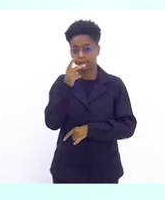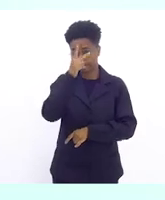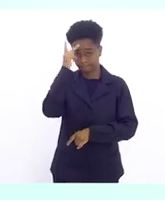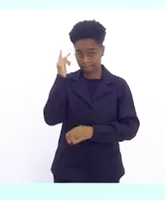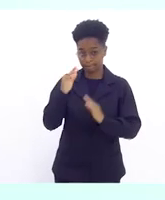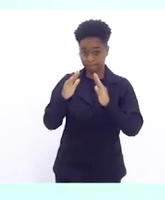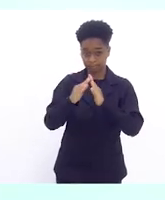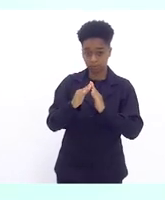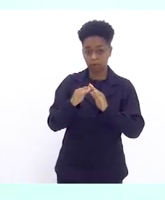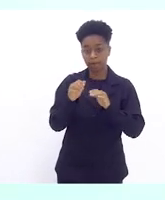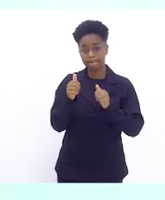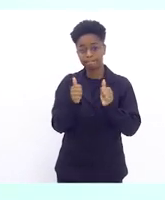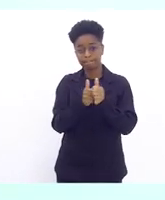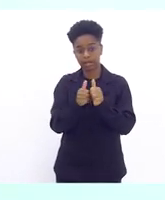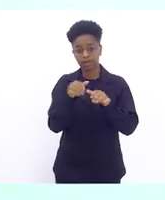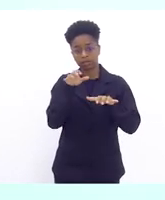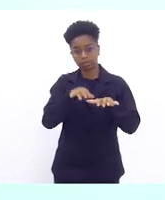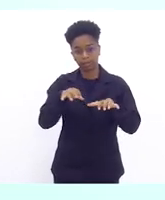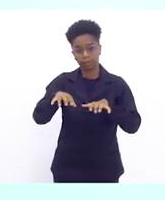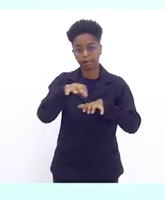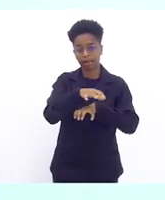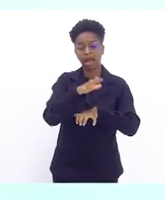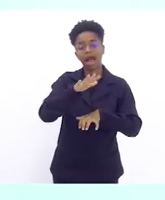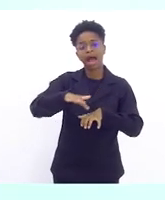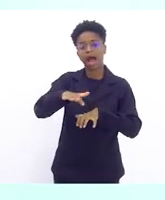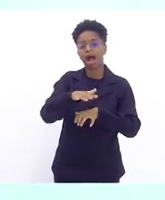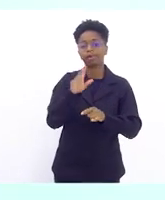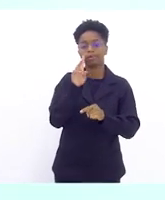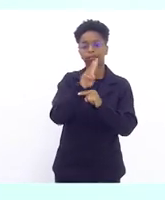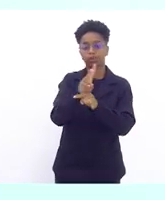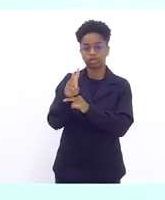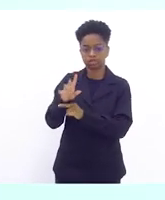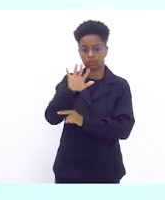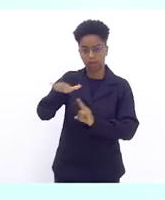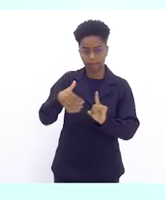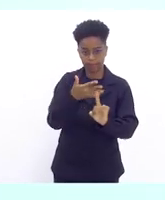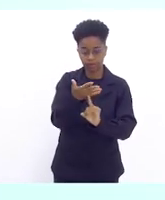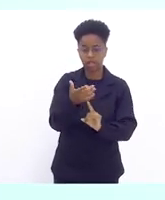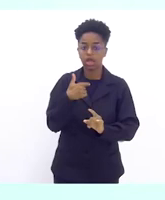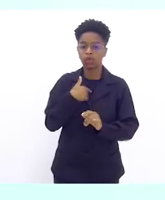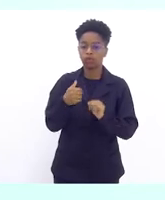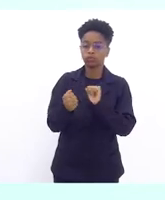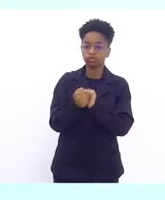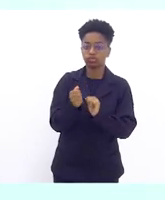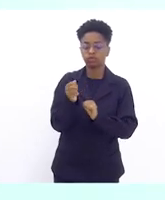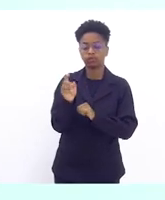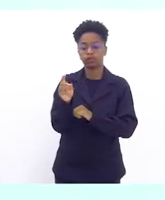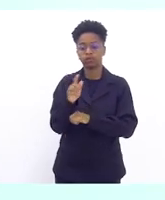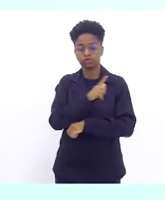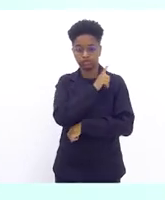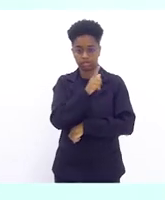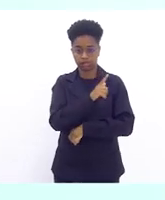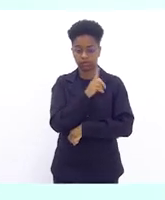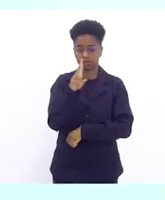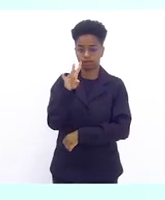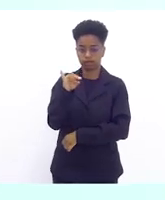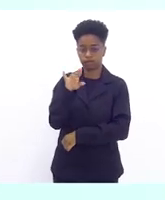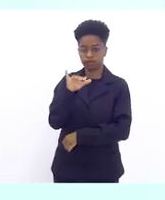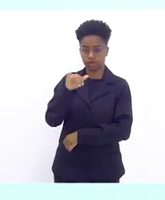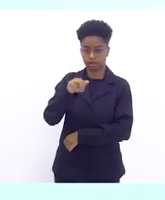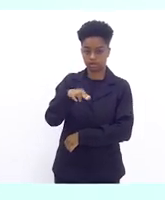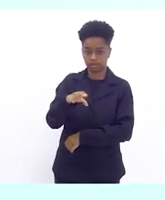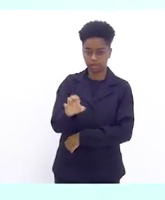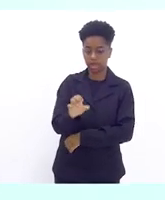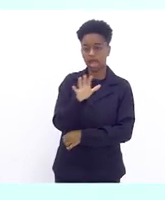entorno de unidade de conservação estive semana passada com a gerente de Viviane da unidade de conservação